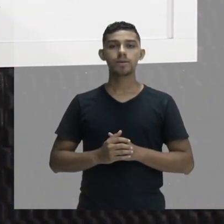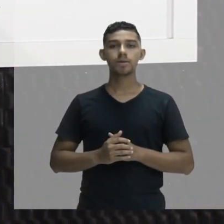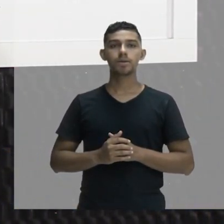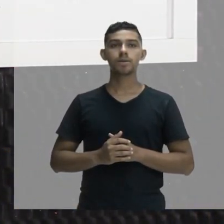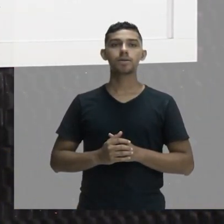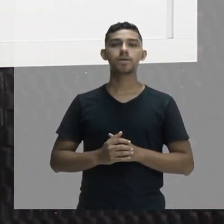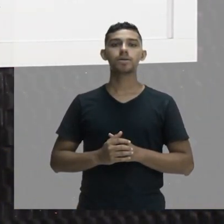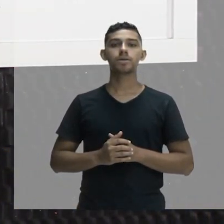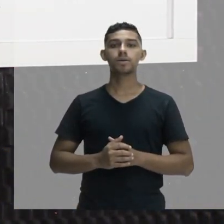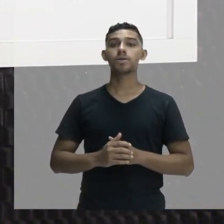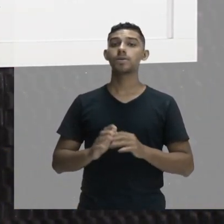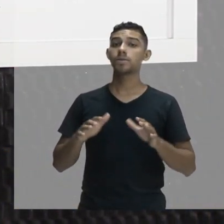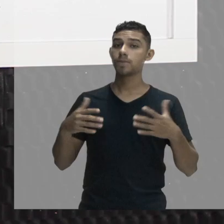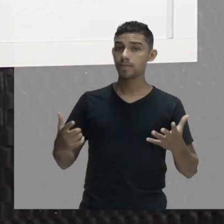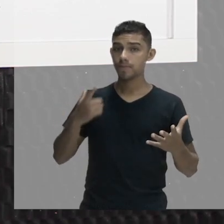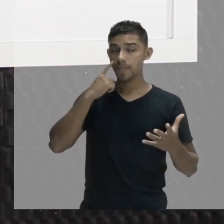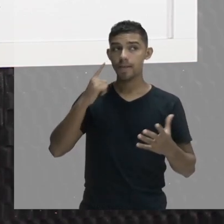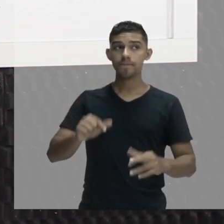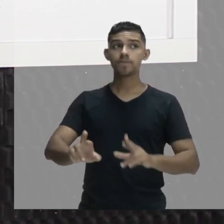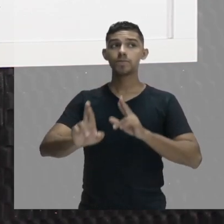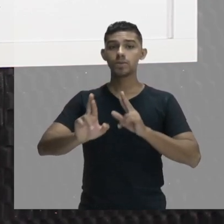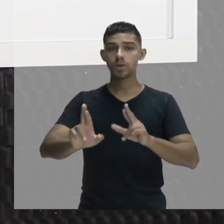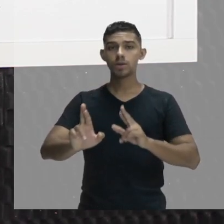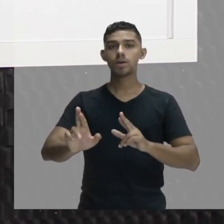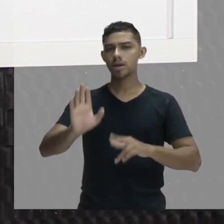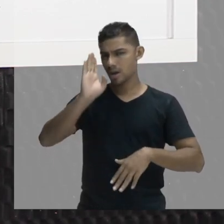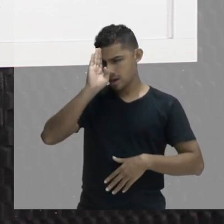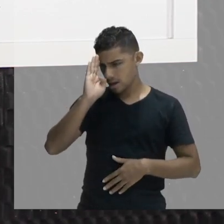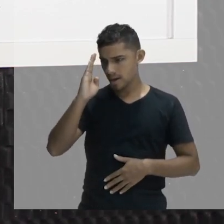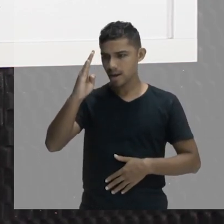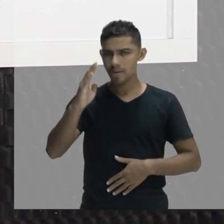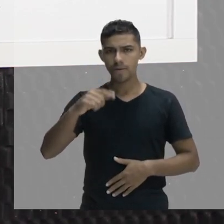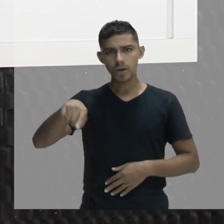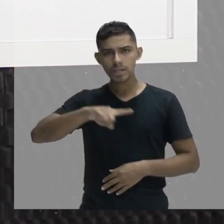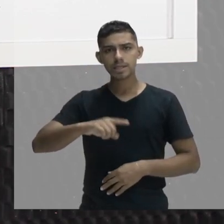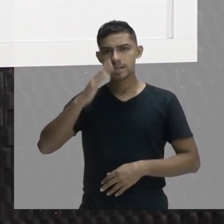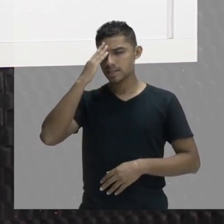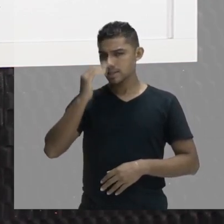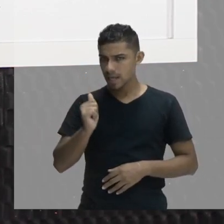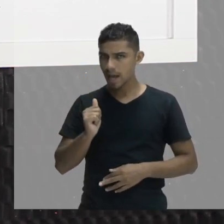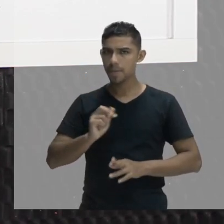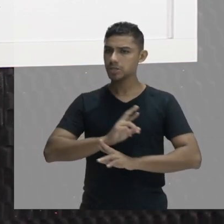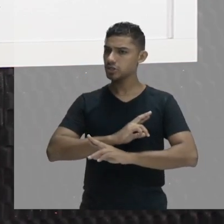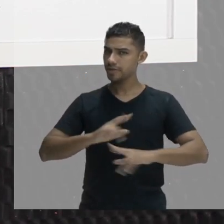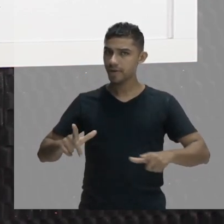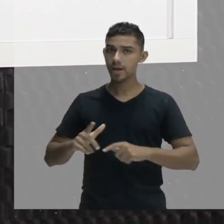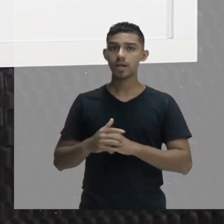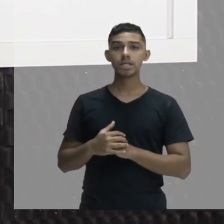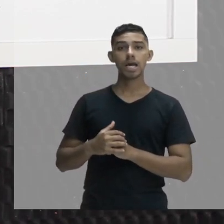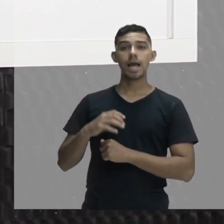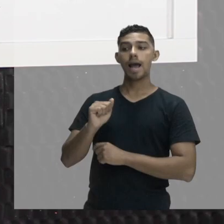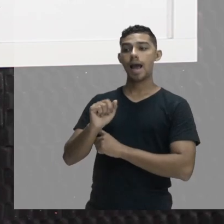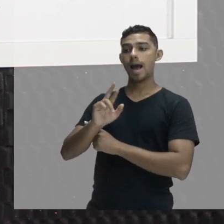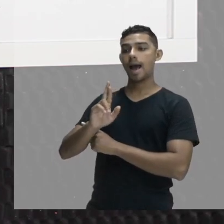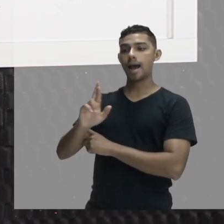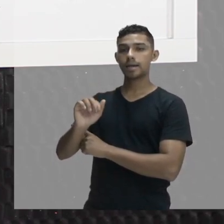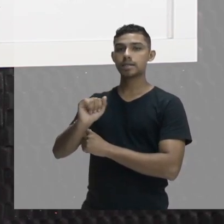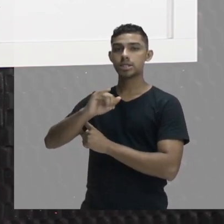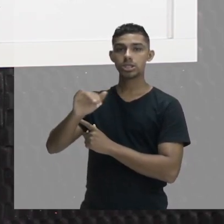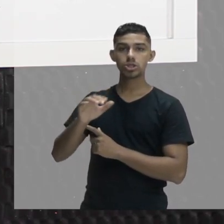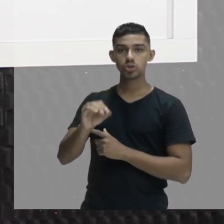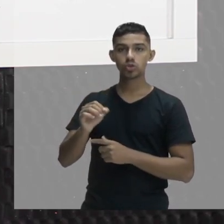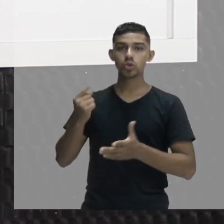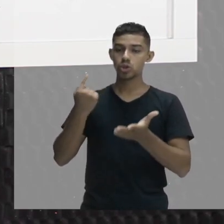ter ajudado, tá? Então, a principal aqui é que você saiba diferenciar um problema de arranjo do problema de